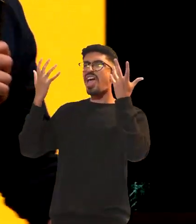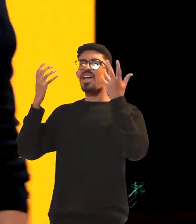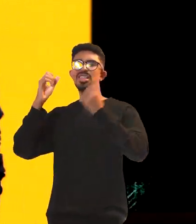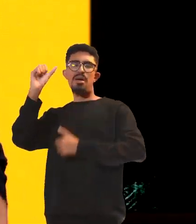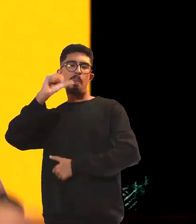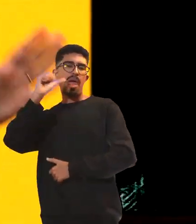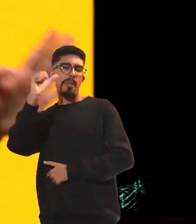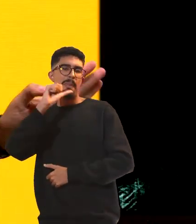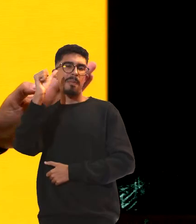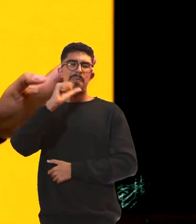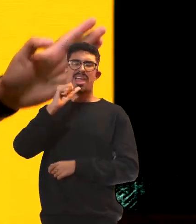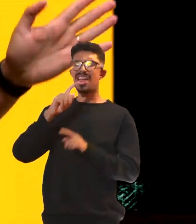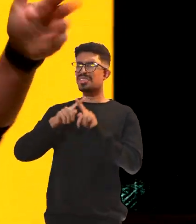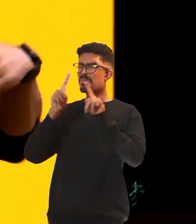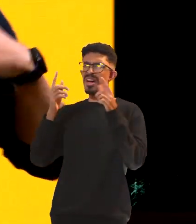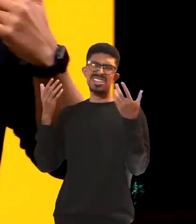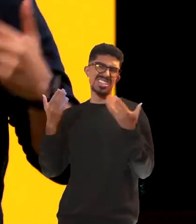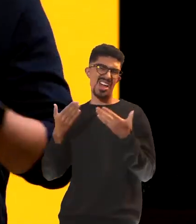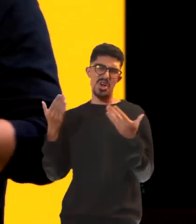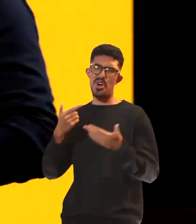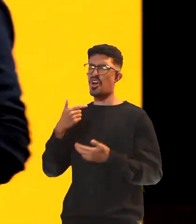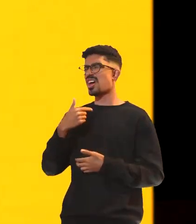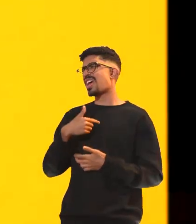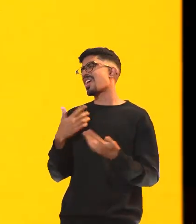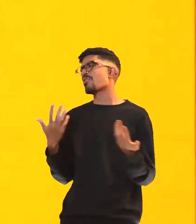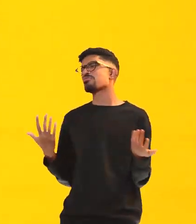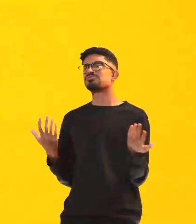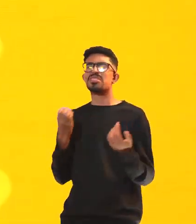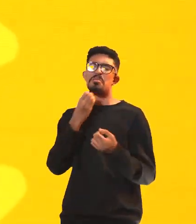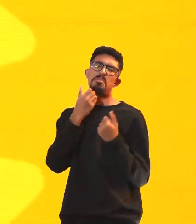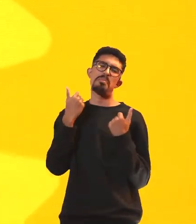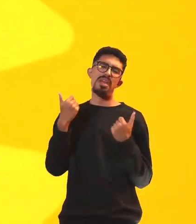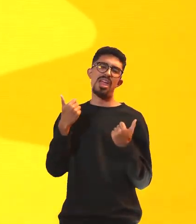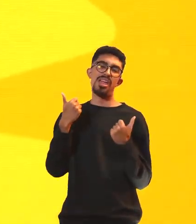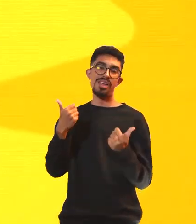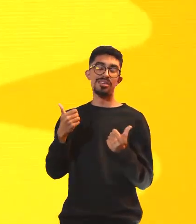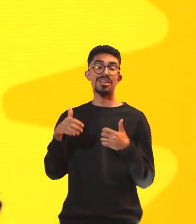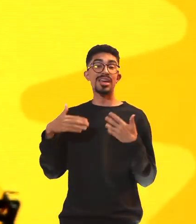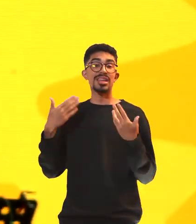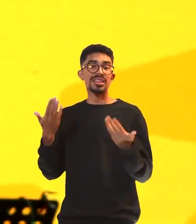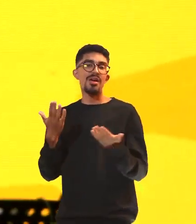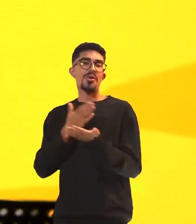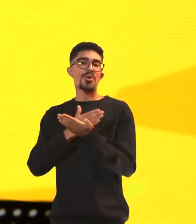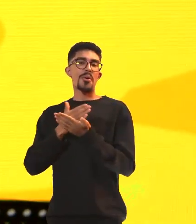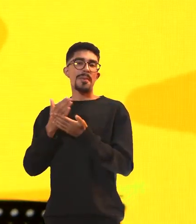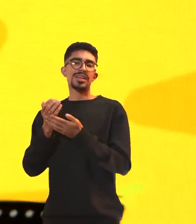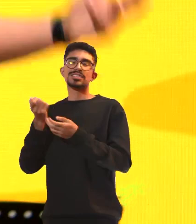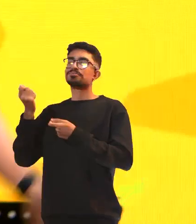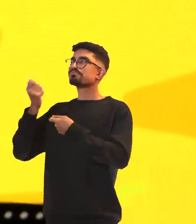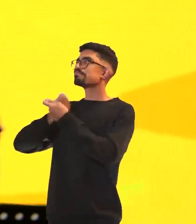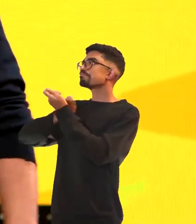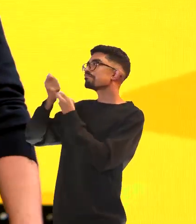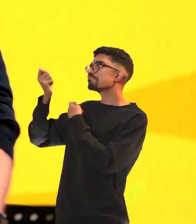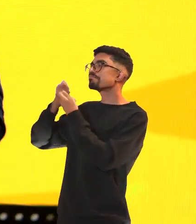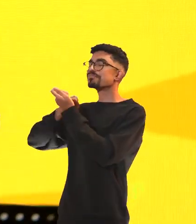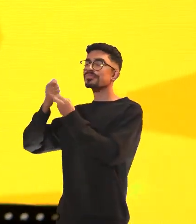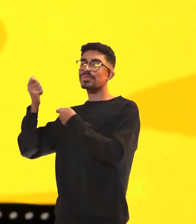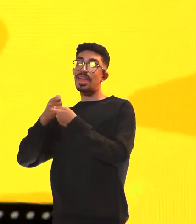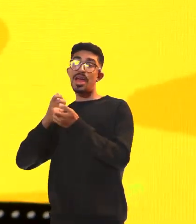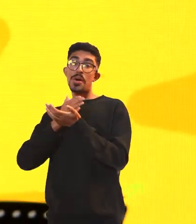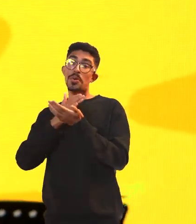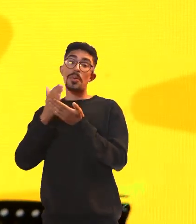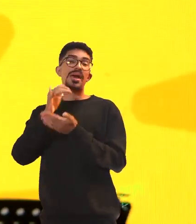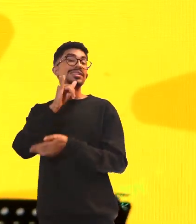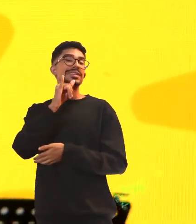menos radical, a vida não é bem assim. E a gente começa a negociar. Aí você começa a namorar, aí